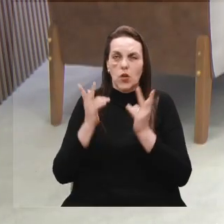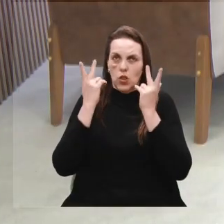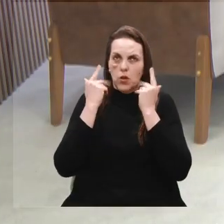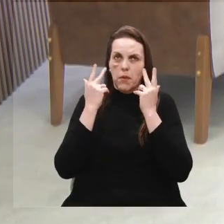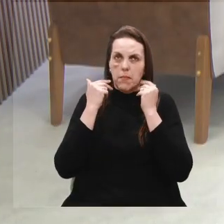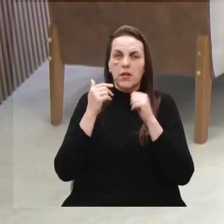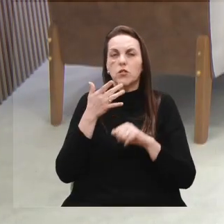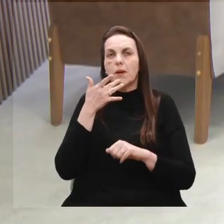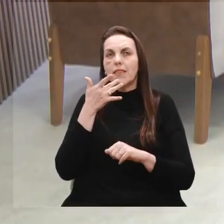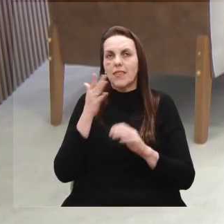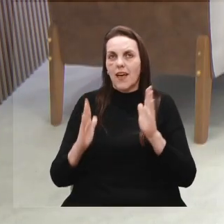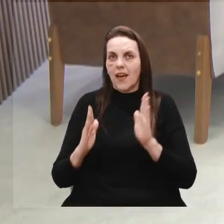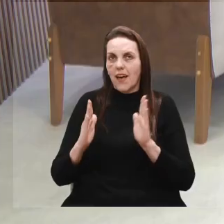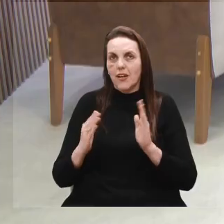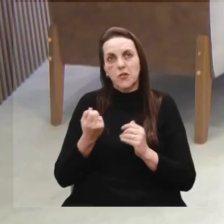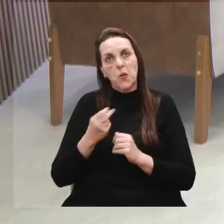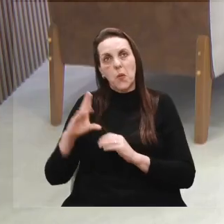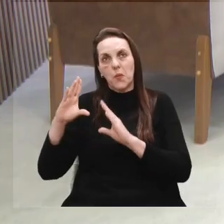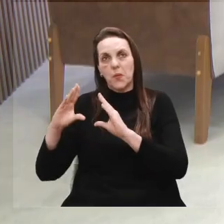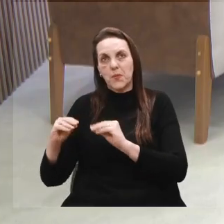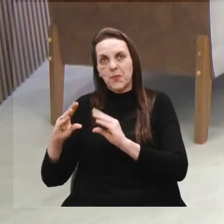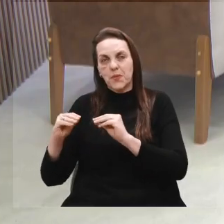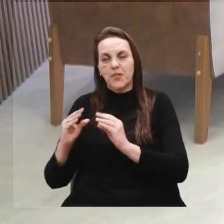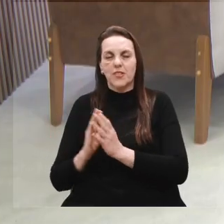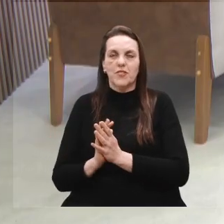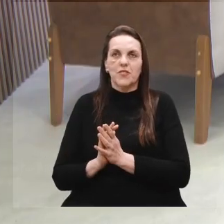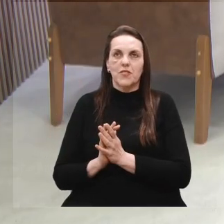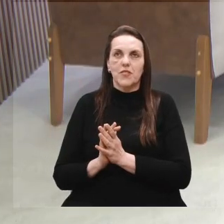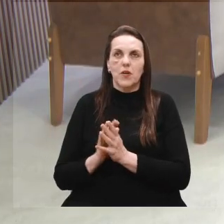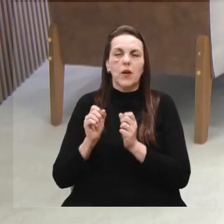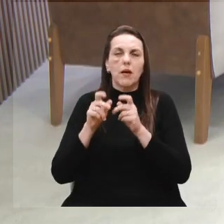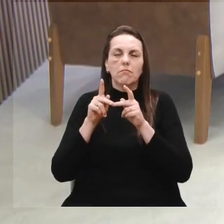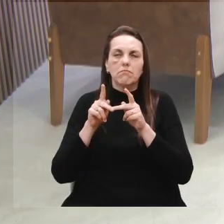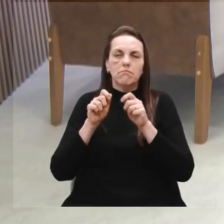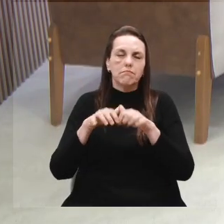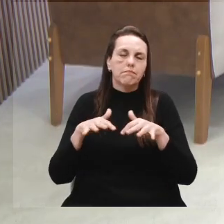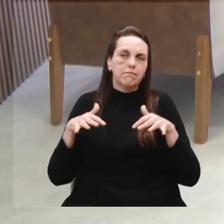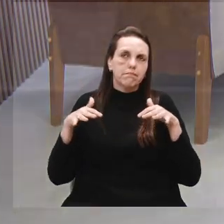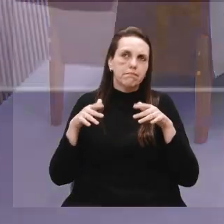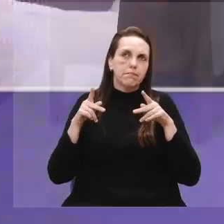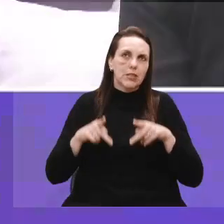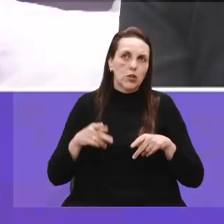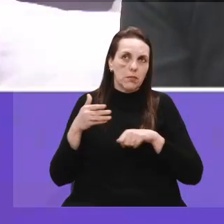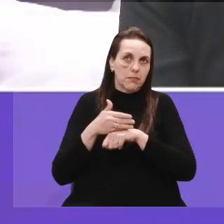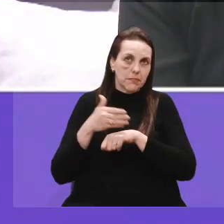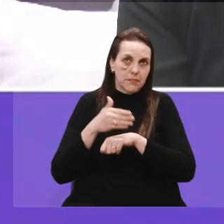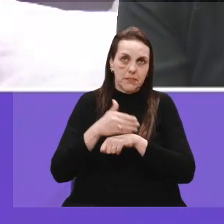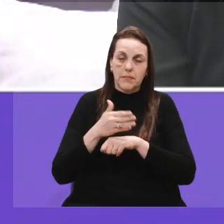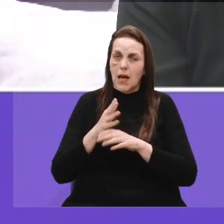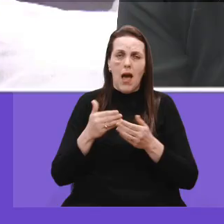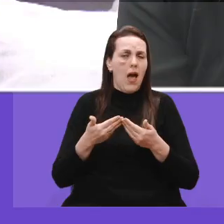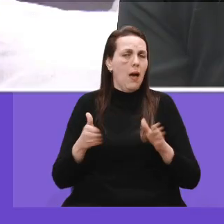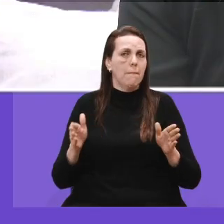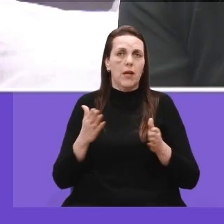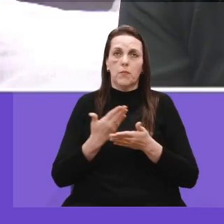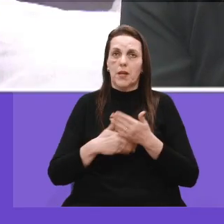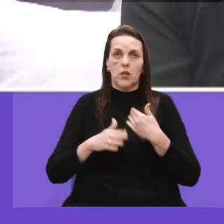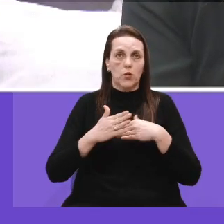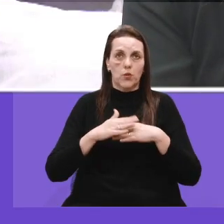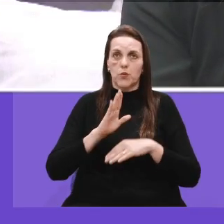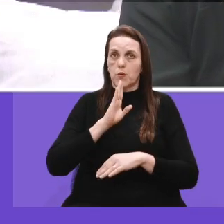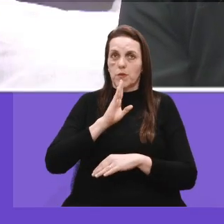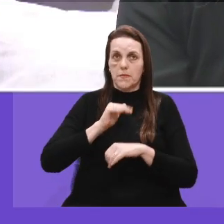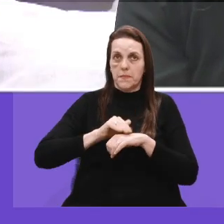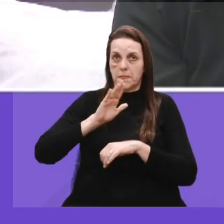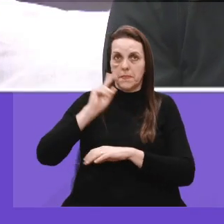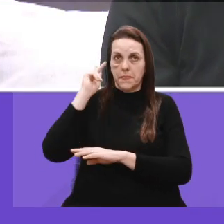né, um turno, uma tarde, uma noite, enfim. Mas E quem que é o público-alvo? o público é sempre aberto a todo mundo, né? Porque conhecer